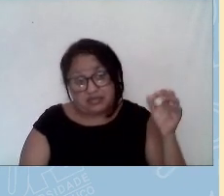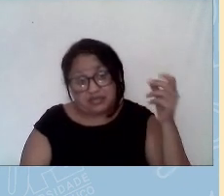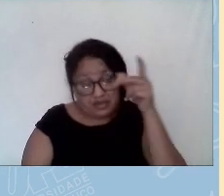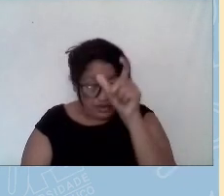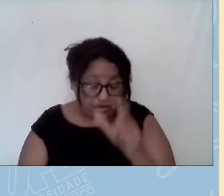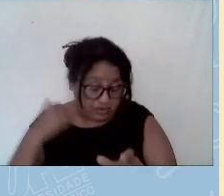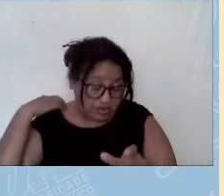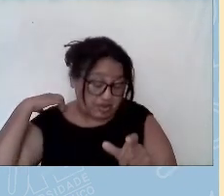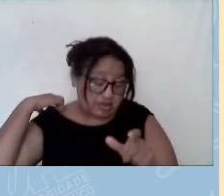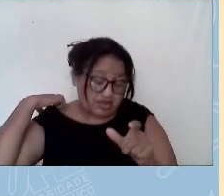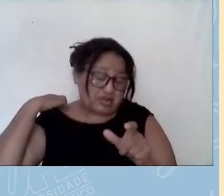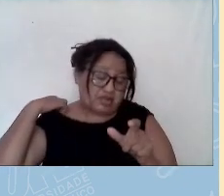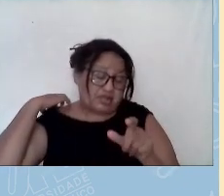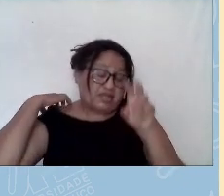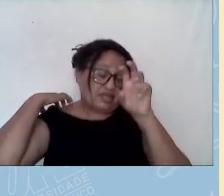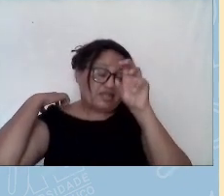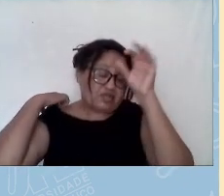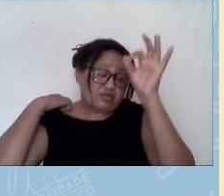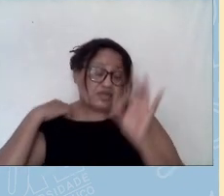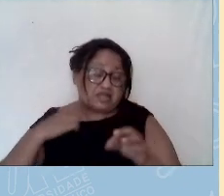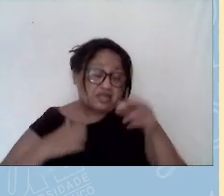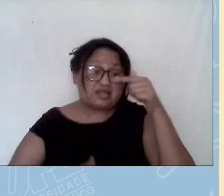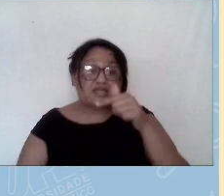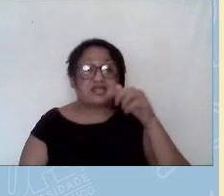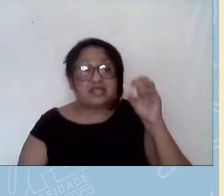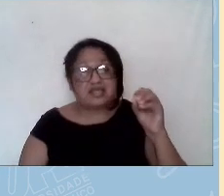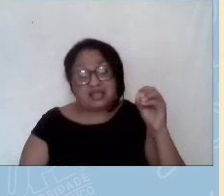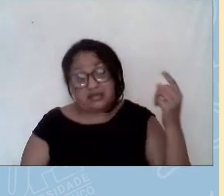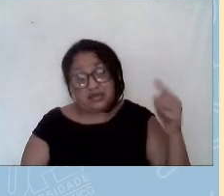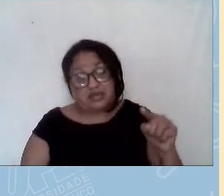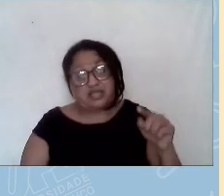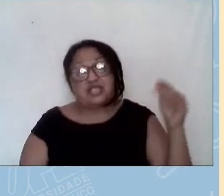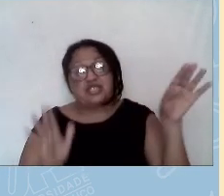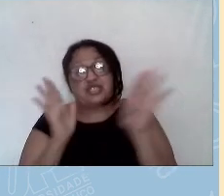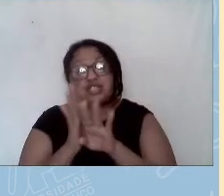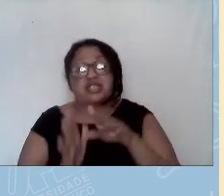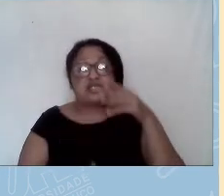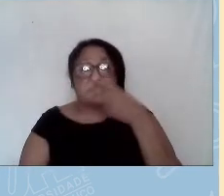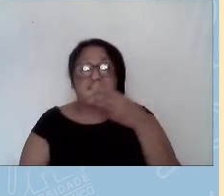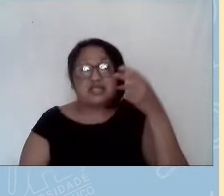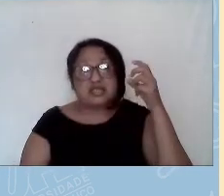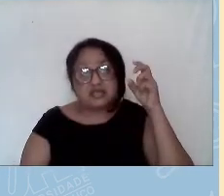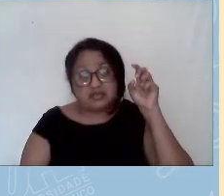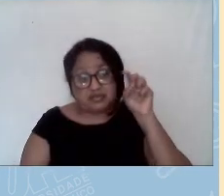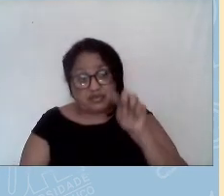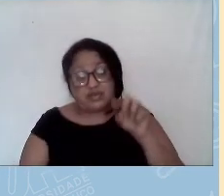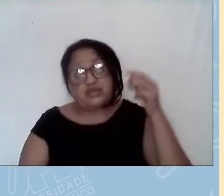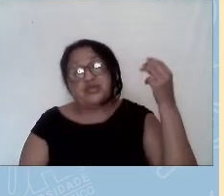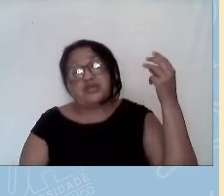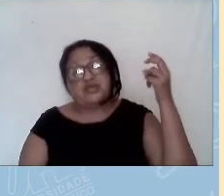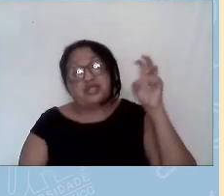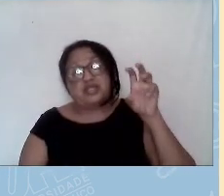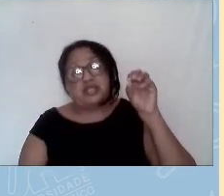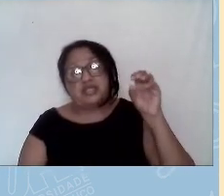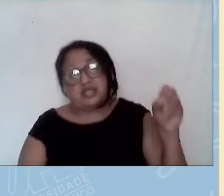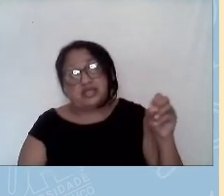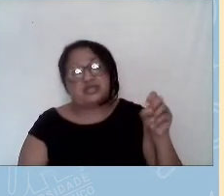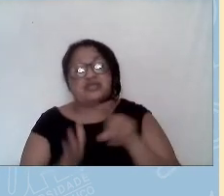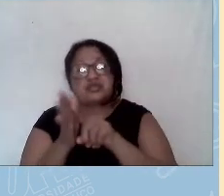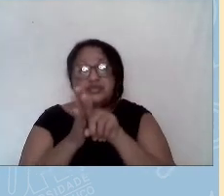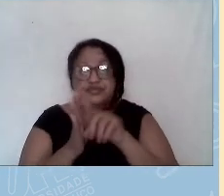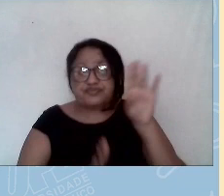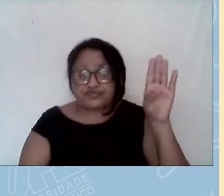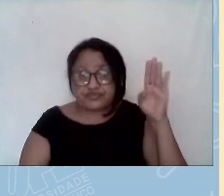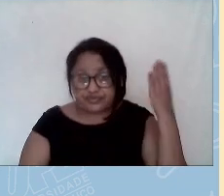70 mil e aí a gente chega agora a 3.500 3.500 testes positivos falso né o falso